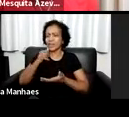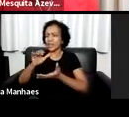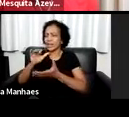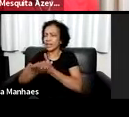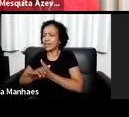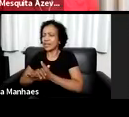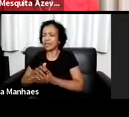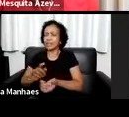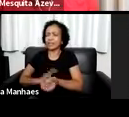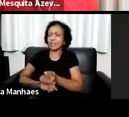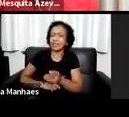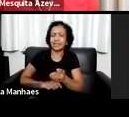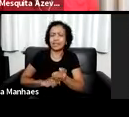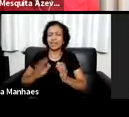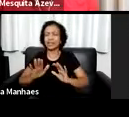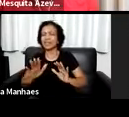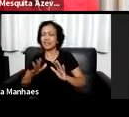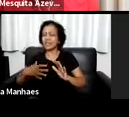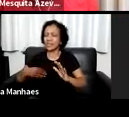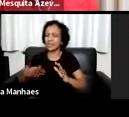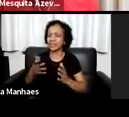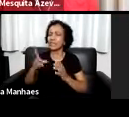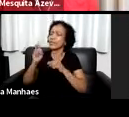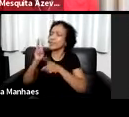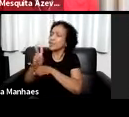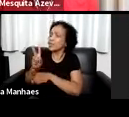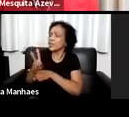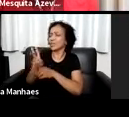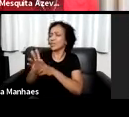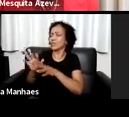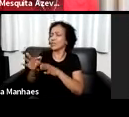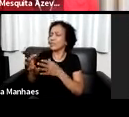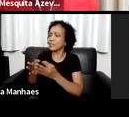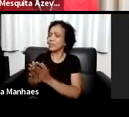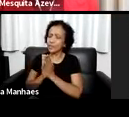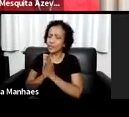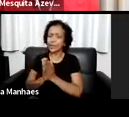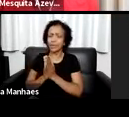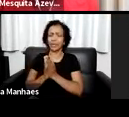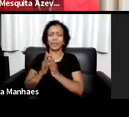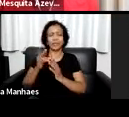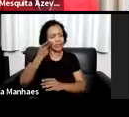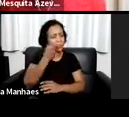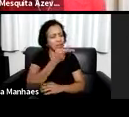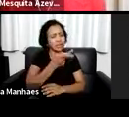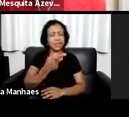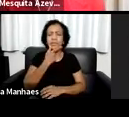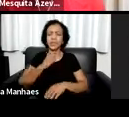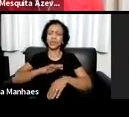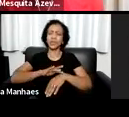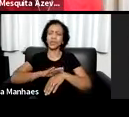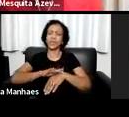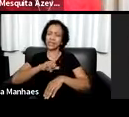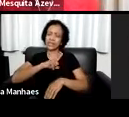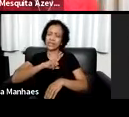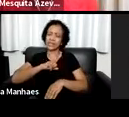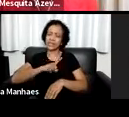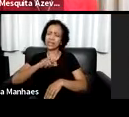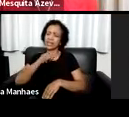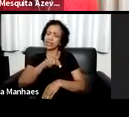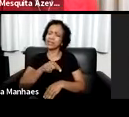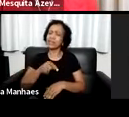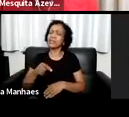da família, nesta hora. Por favor, Pai, visita o teu servo ali onde ele está internado, e que, da mesma forma como